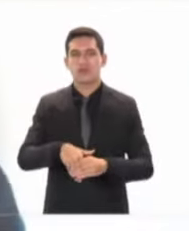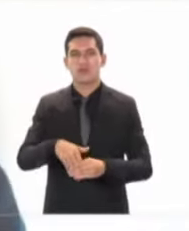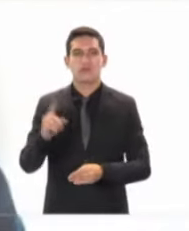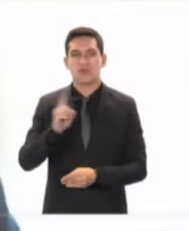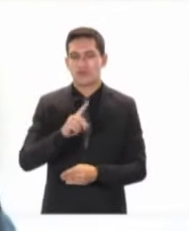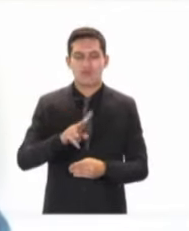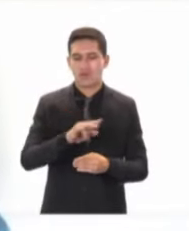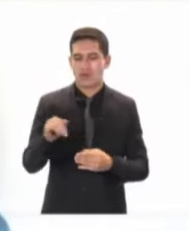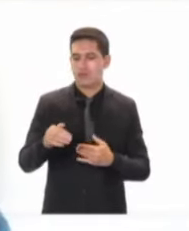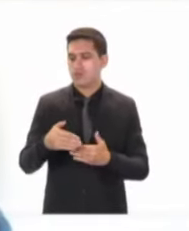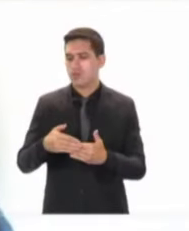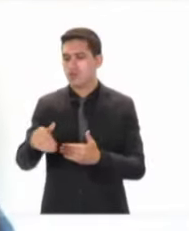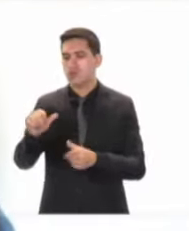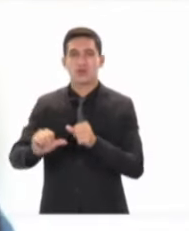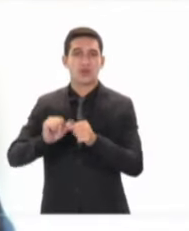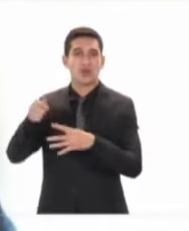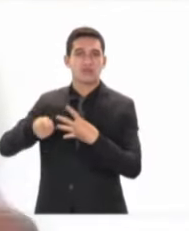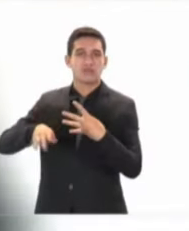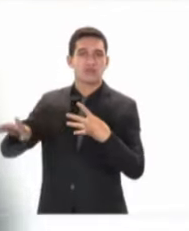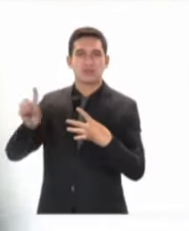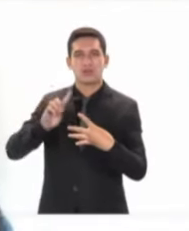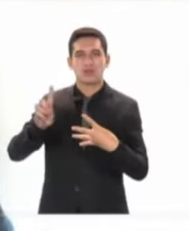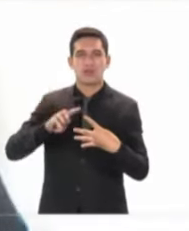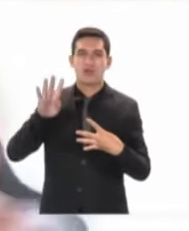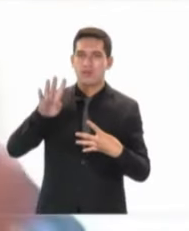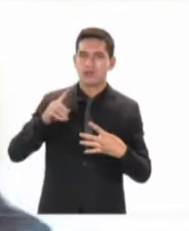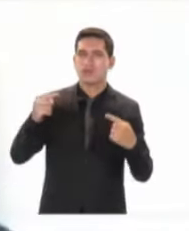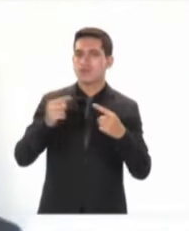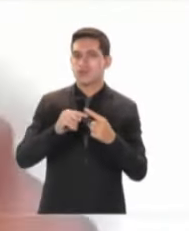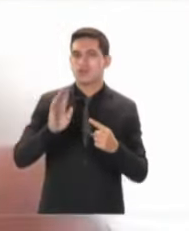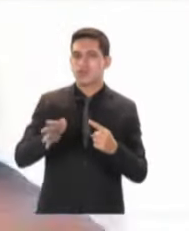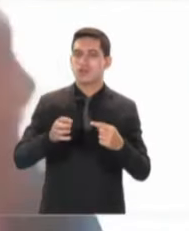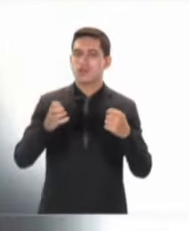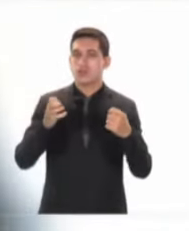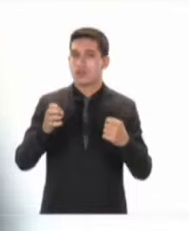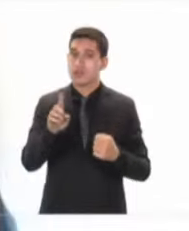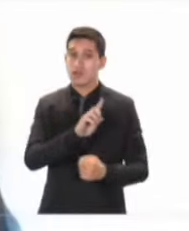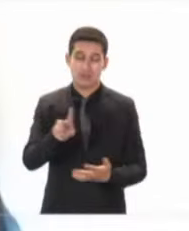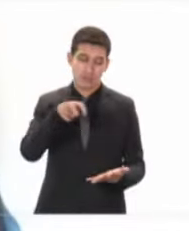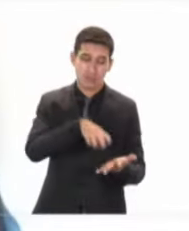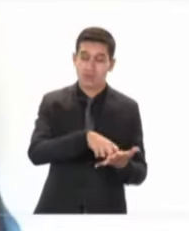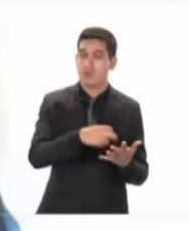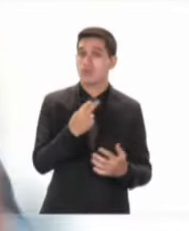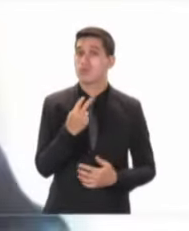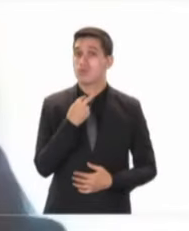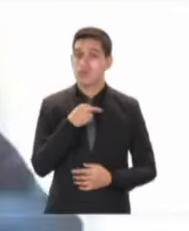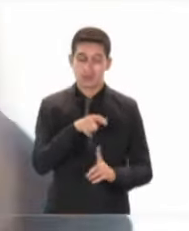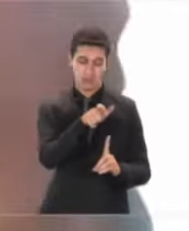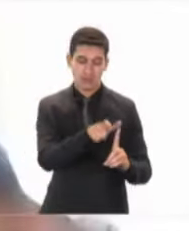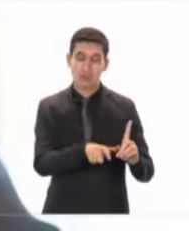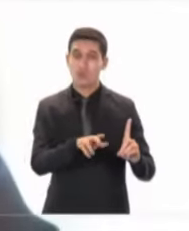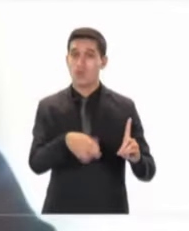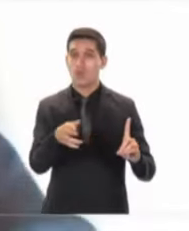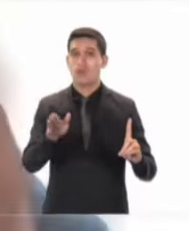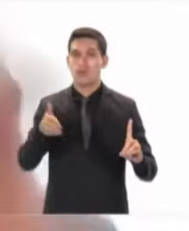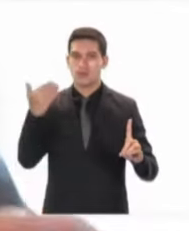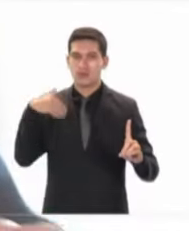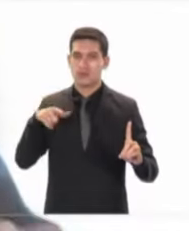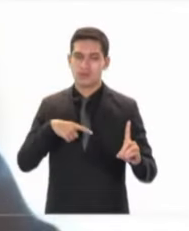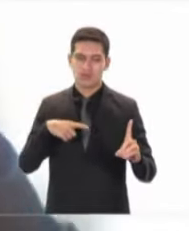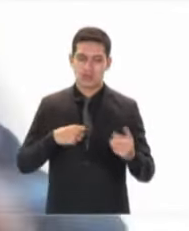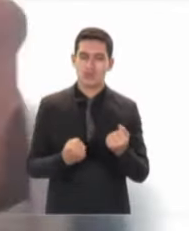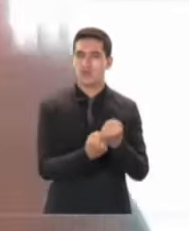mudará o cerne das coisas. Mas se trata de dizer que não é punível uma conduta que era coonestada